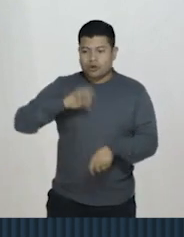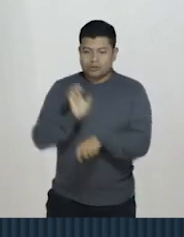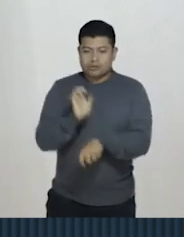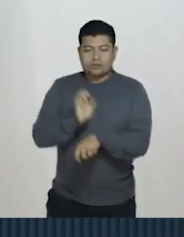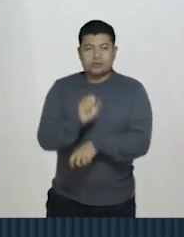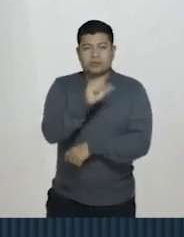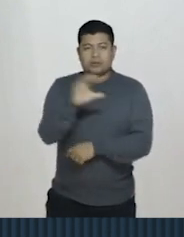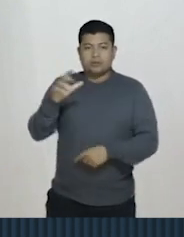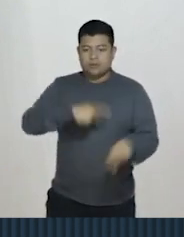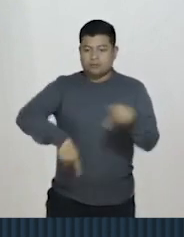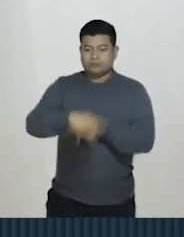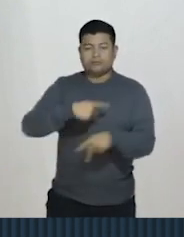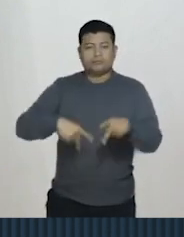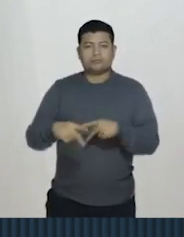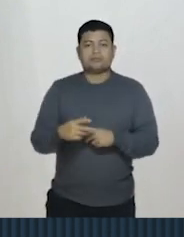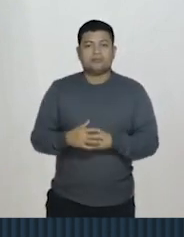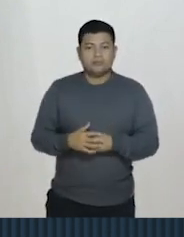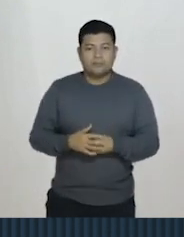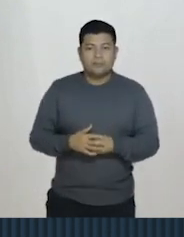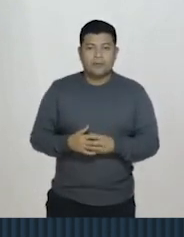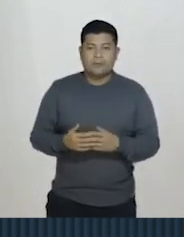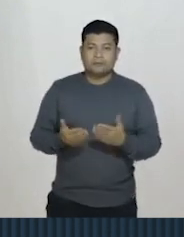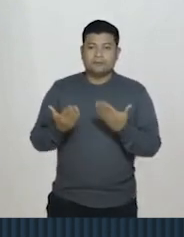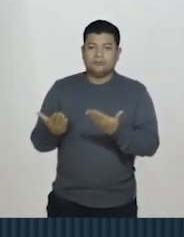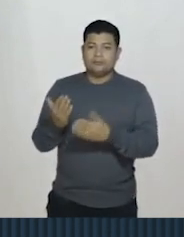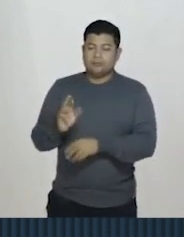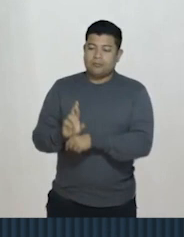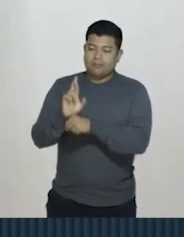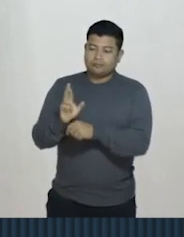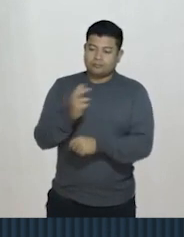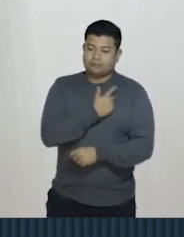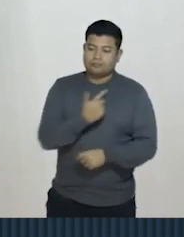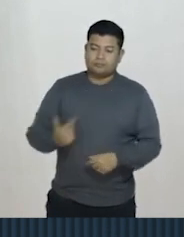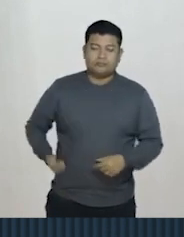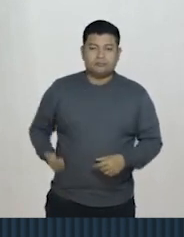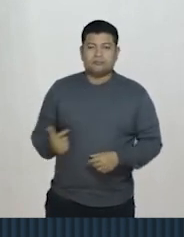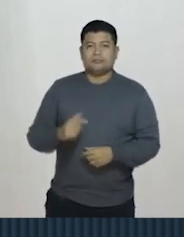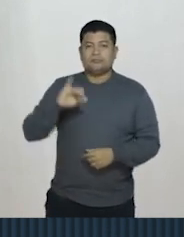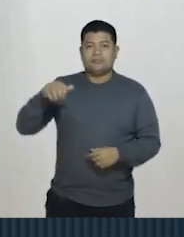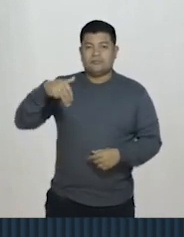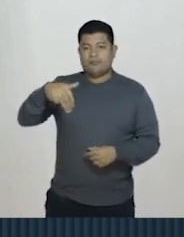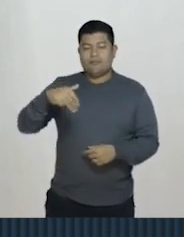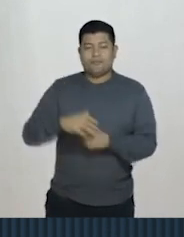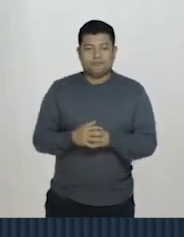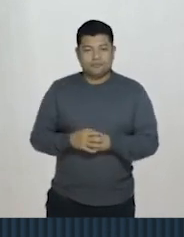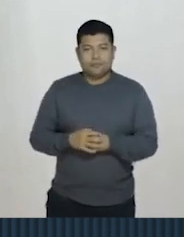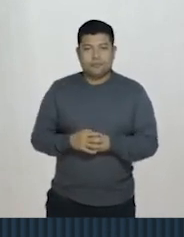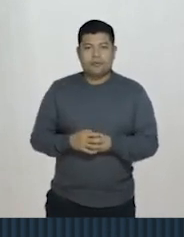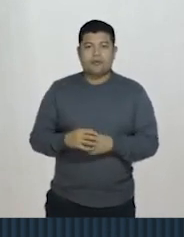o povo, através do nosso representante, o Jorginho Melo, e da secretária de Estado, Carmen Zanotto, são